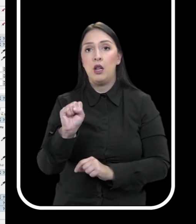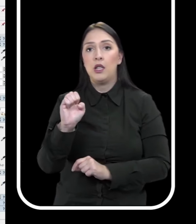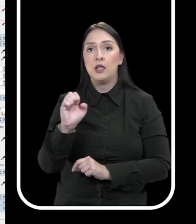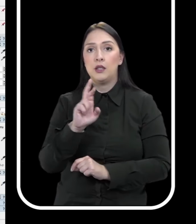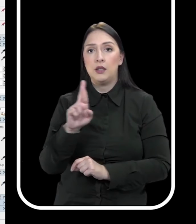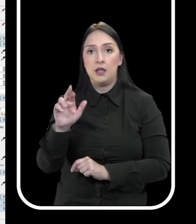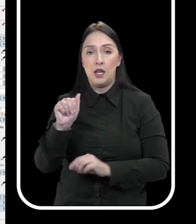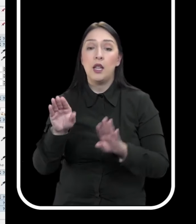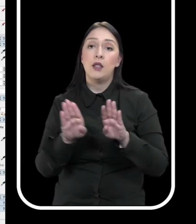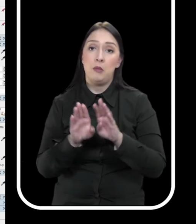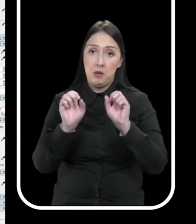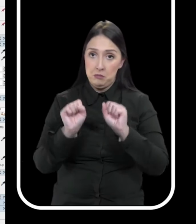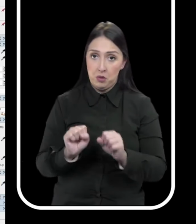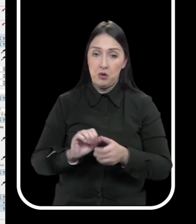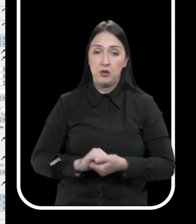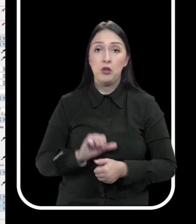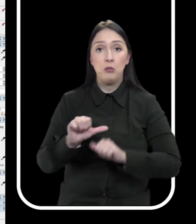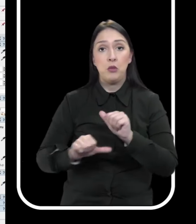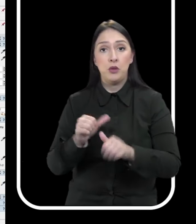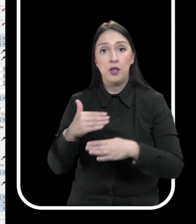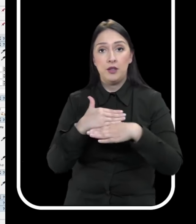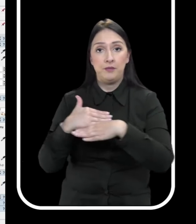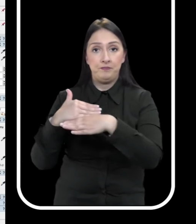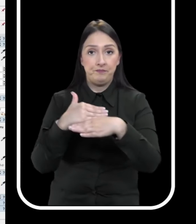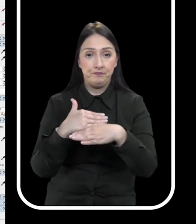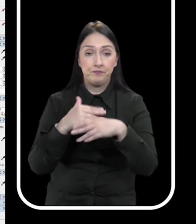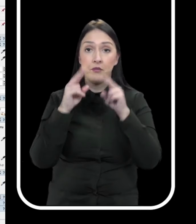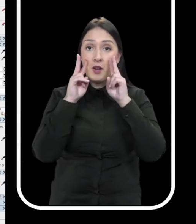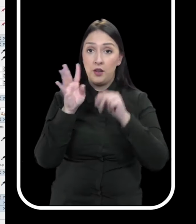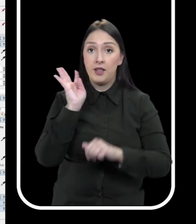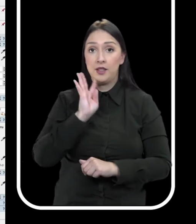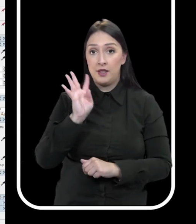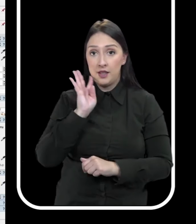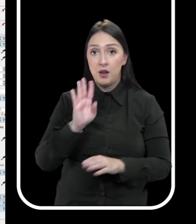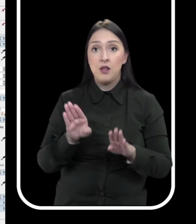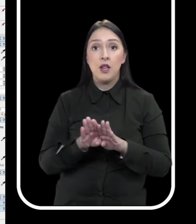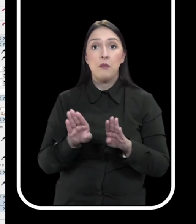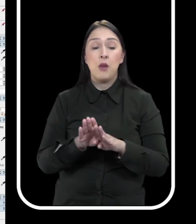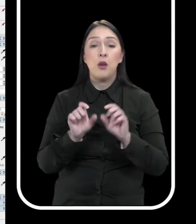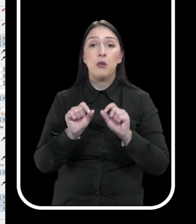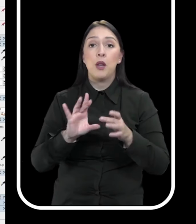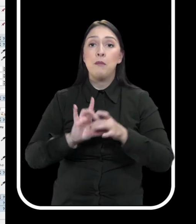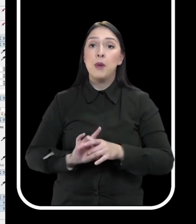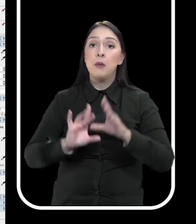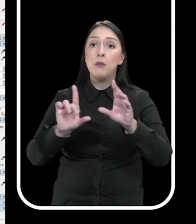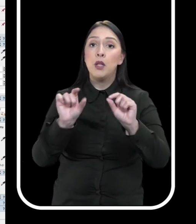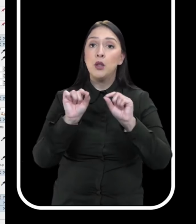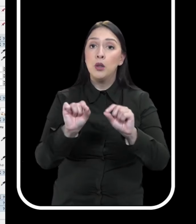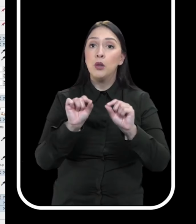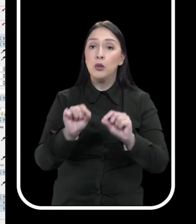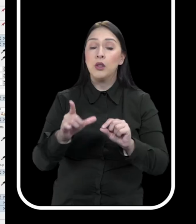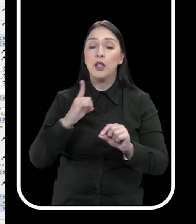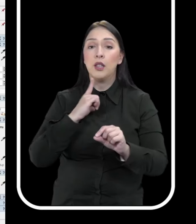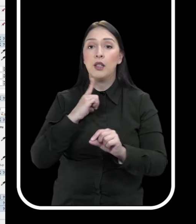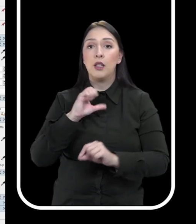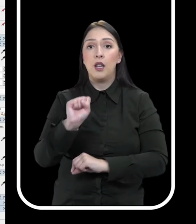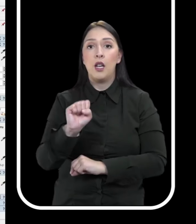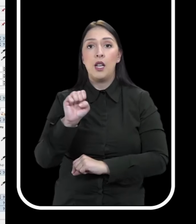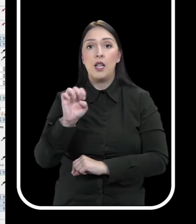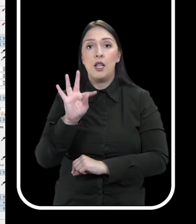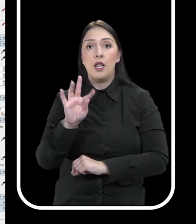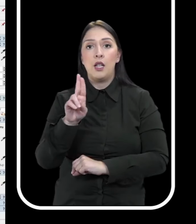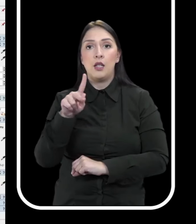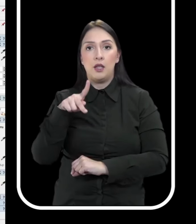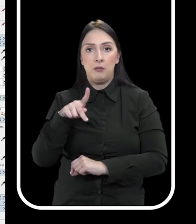a serra, também, né, trocando parâmetros. Veja que interessante aqui, inclusive, que ele permite até que você programe